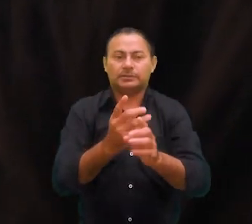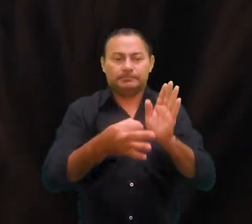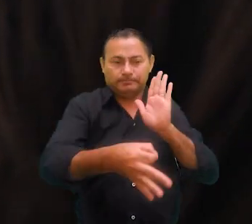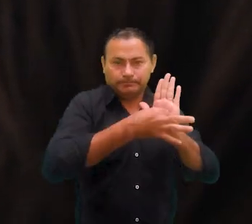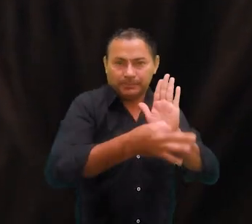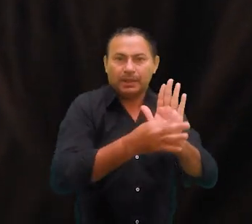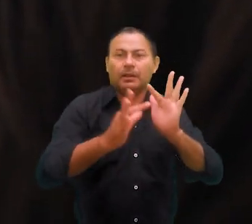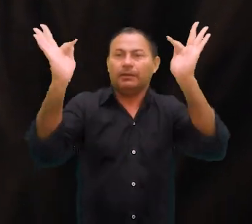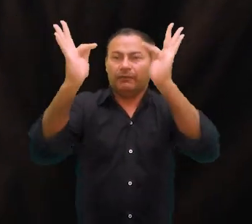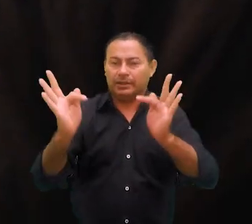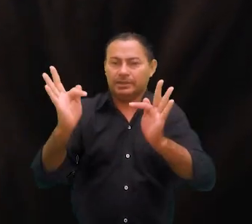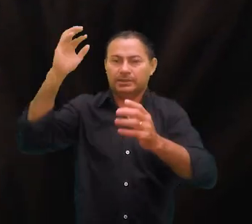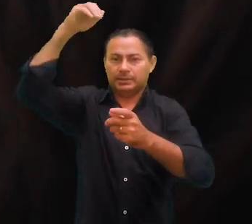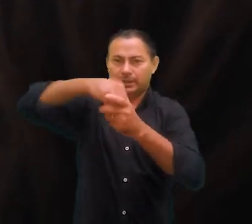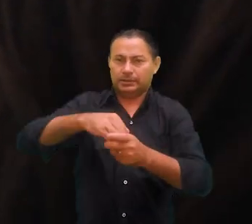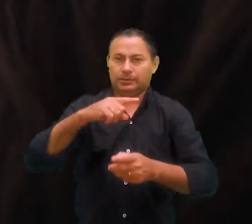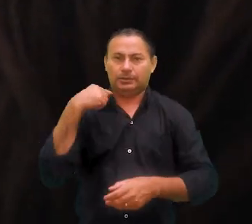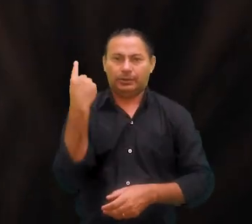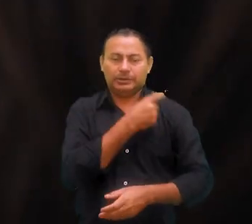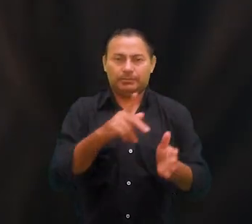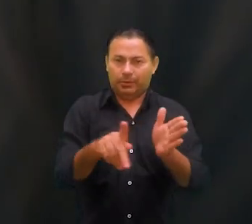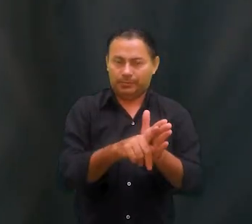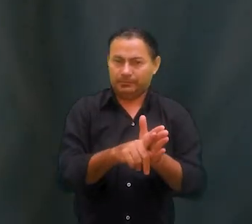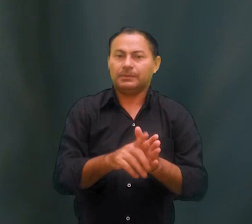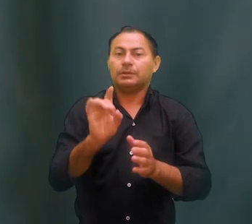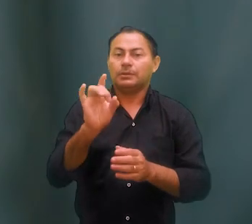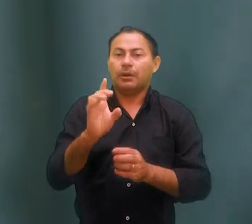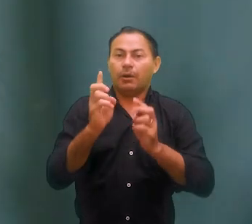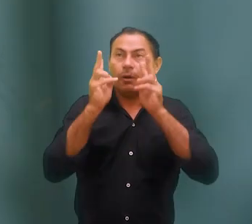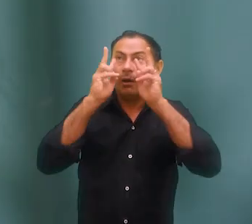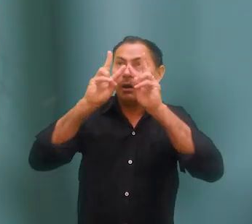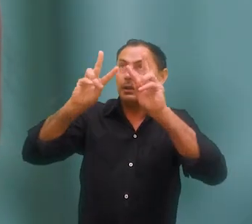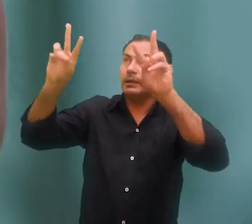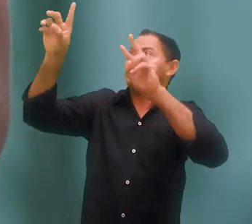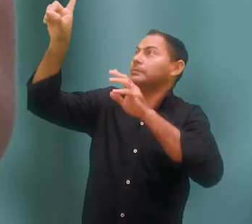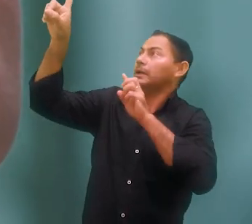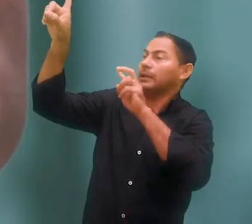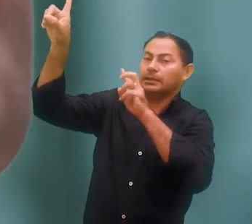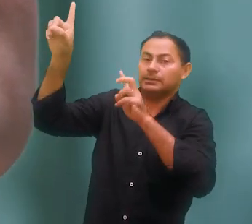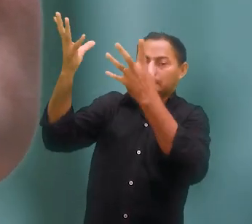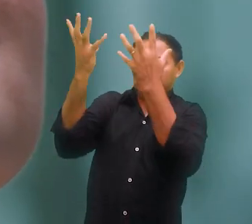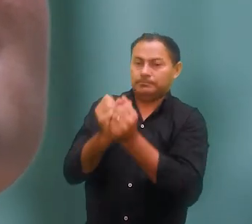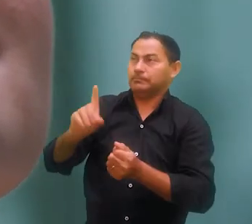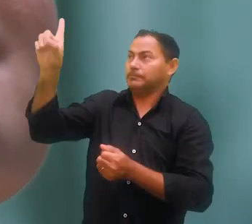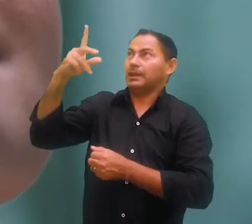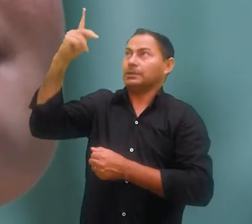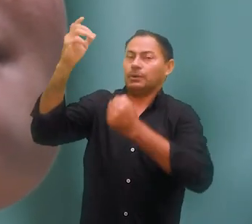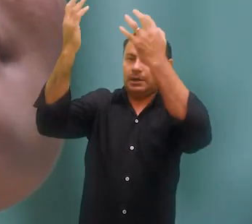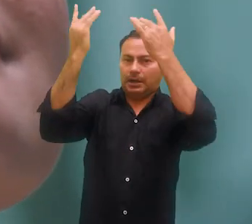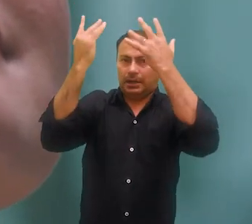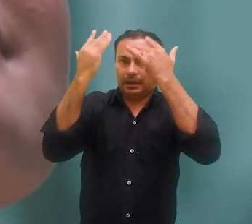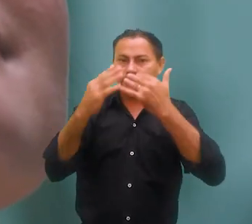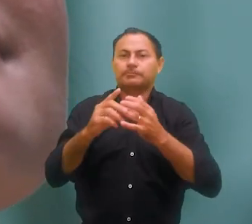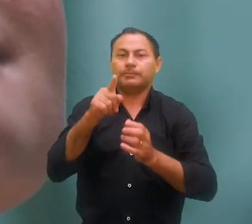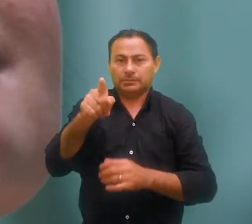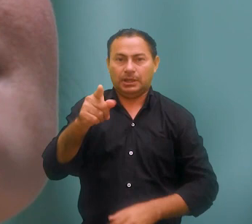encontraremos estas atitudes bem-aventuradas dentro de nós mesmos. Somente olhando para o alto e recebendo de Deus a